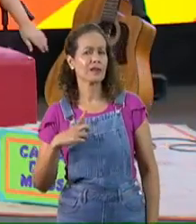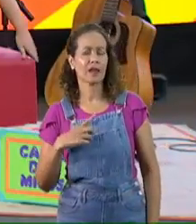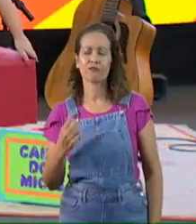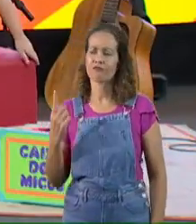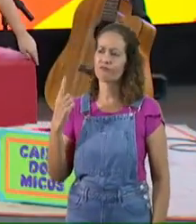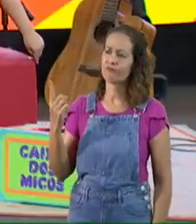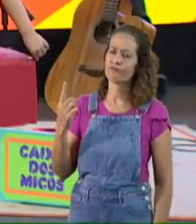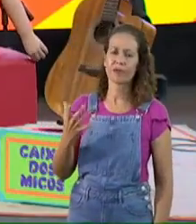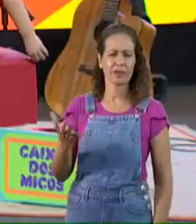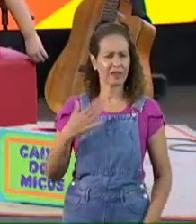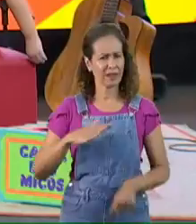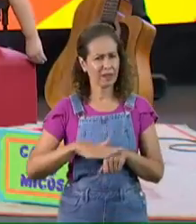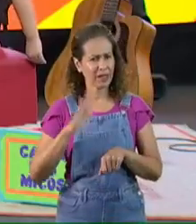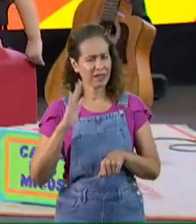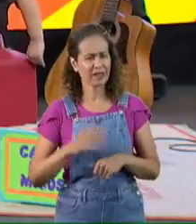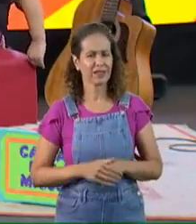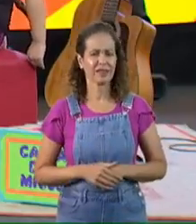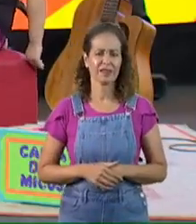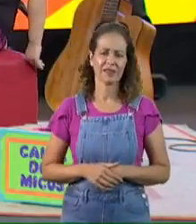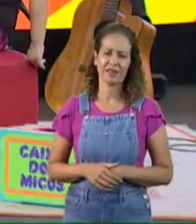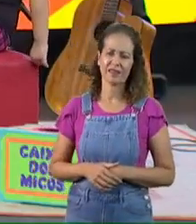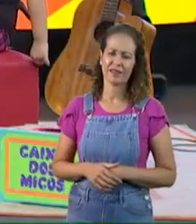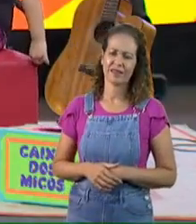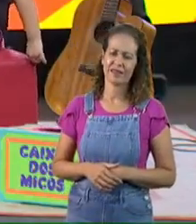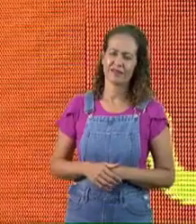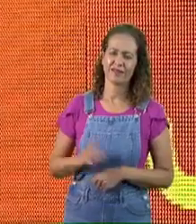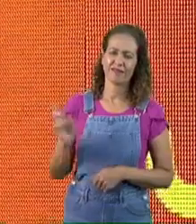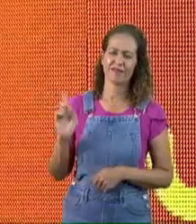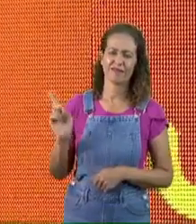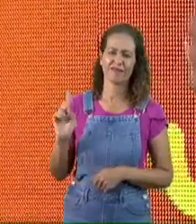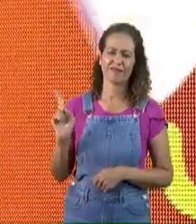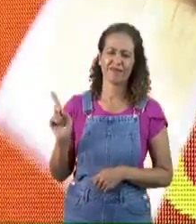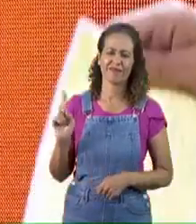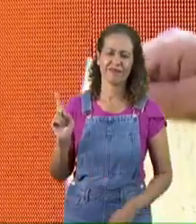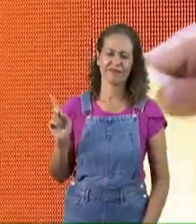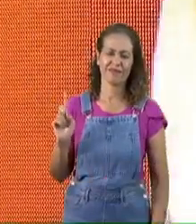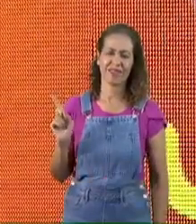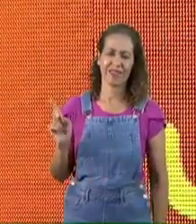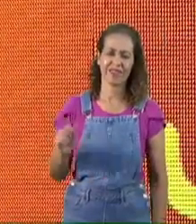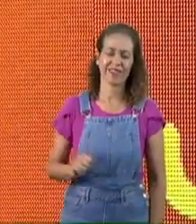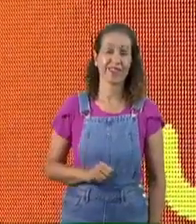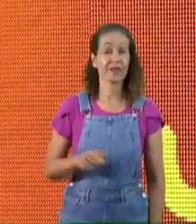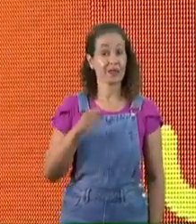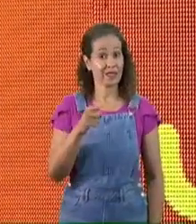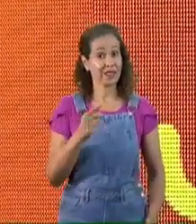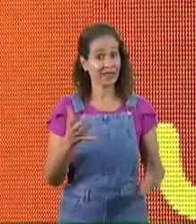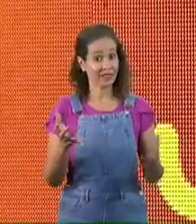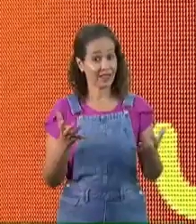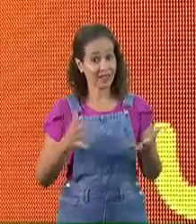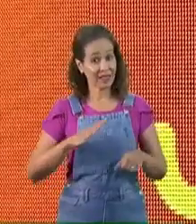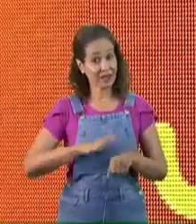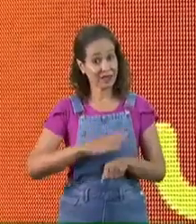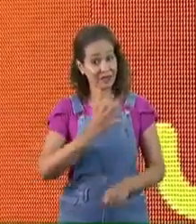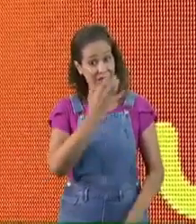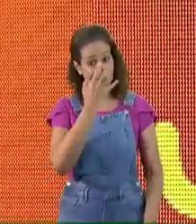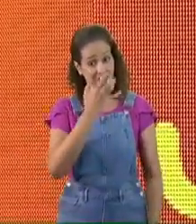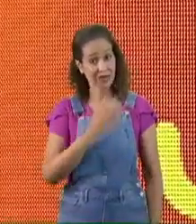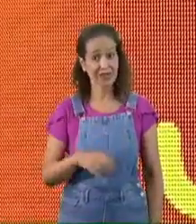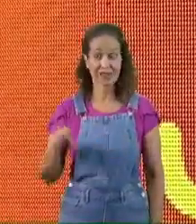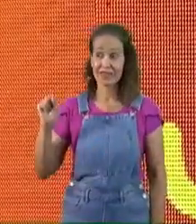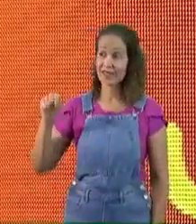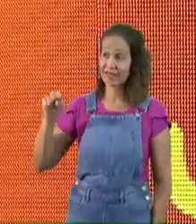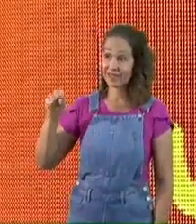mais? Não, porque ela não gosta muito de animal. Assim. Não, falei você. Você gostaria de ter mais cachorro?